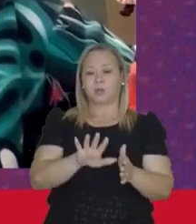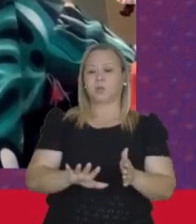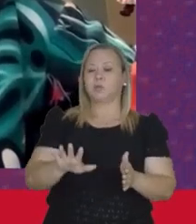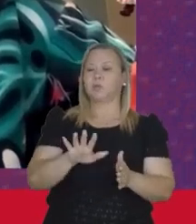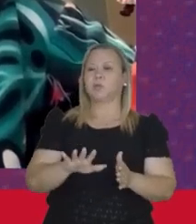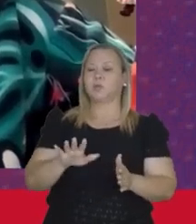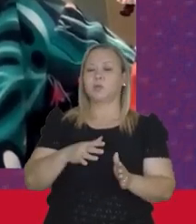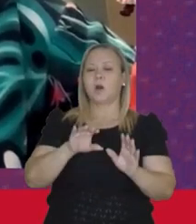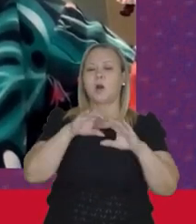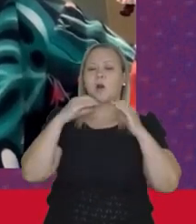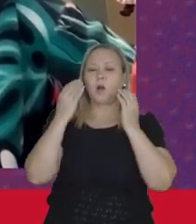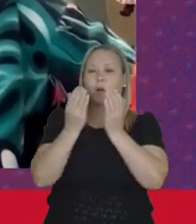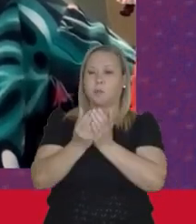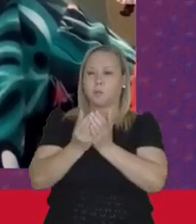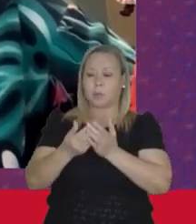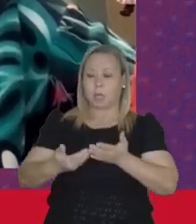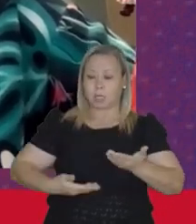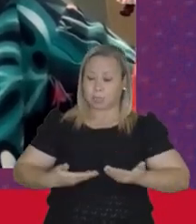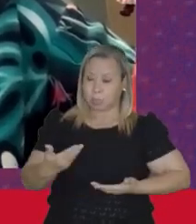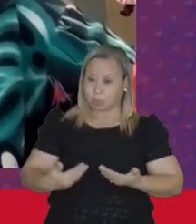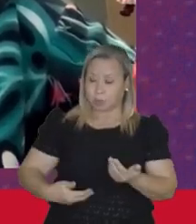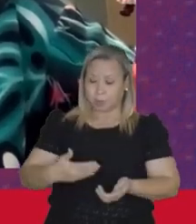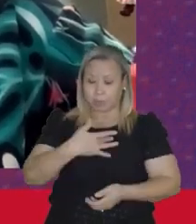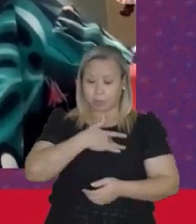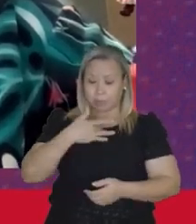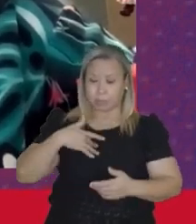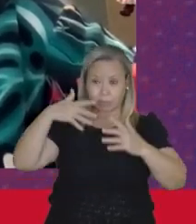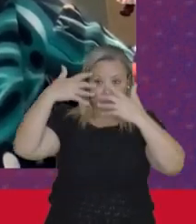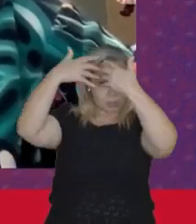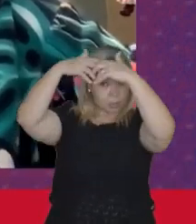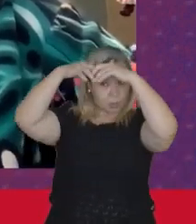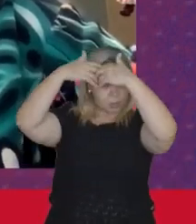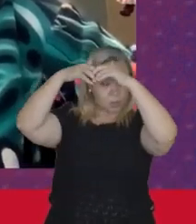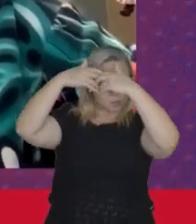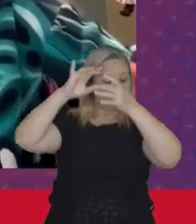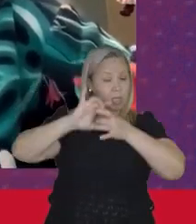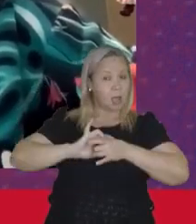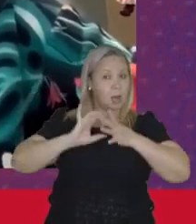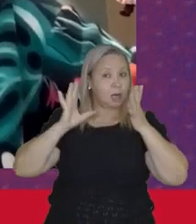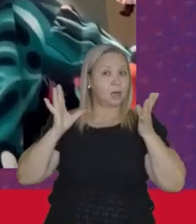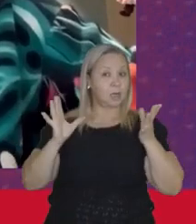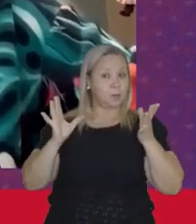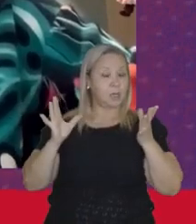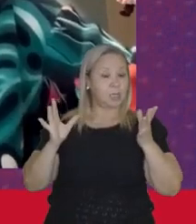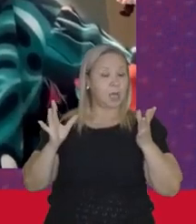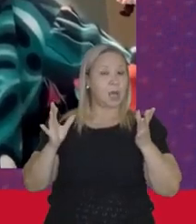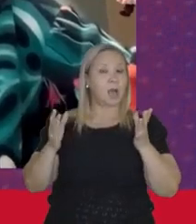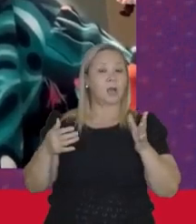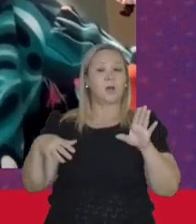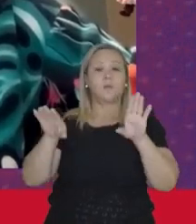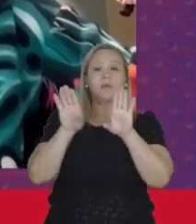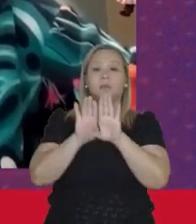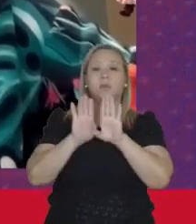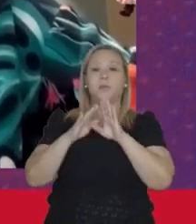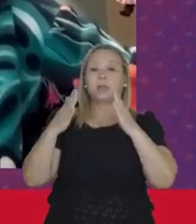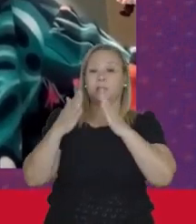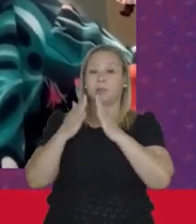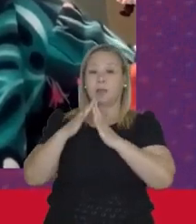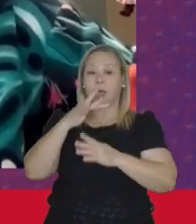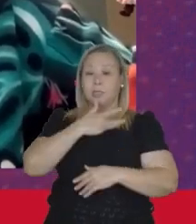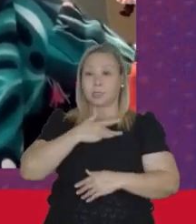territorializado, comunitário e dos serviços de saúde mental em liberdade, né, com o fechamento da Casa de Saúde de Anchieta lá em